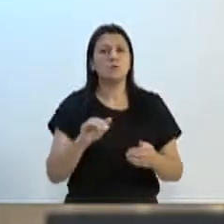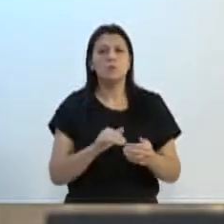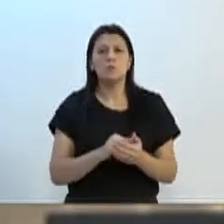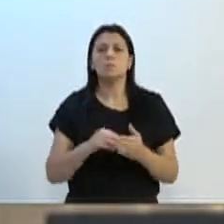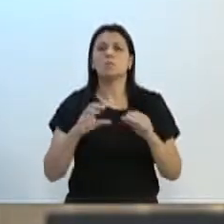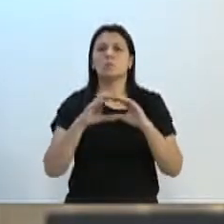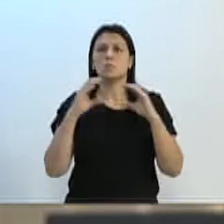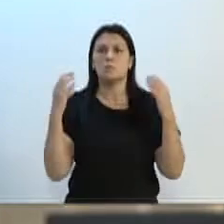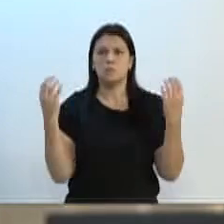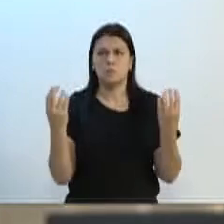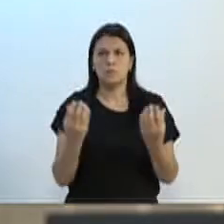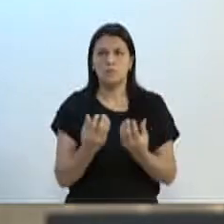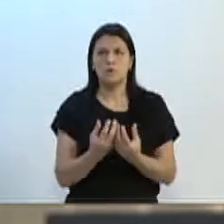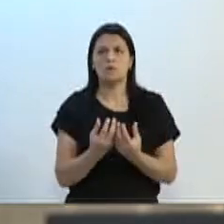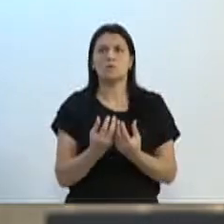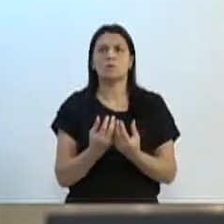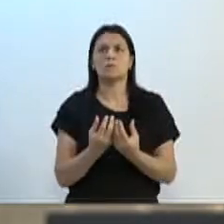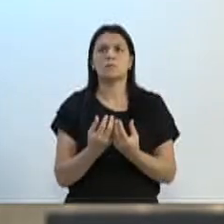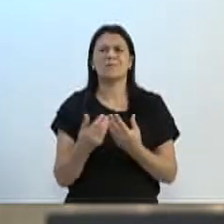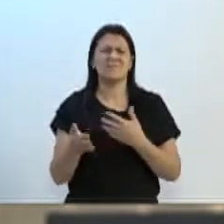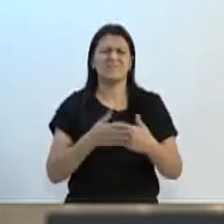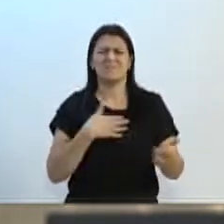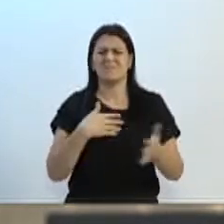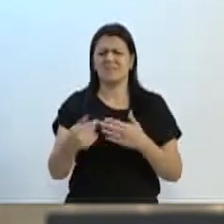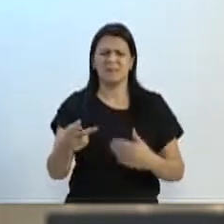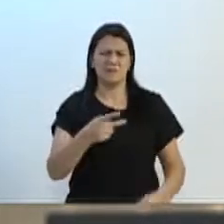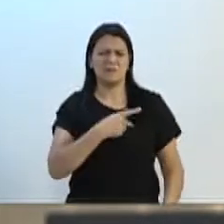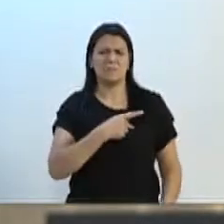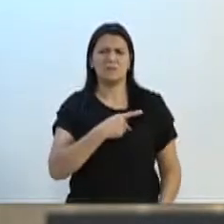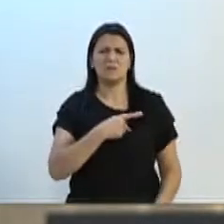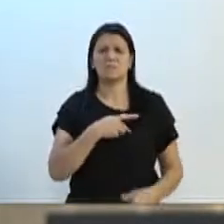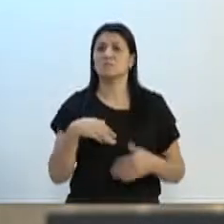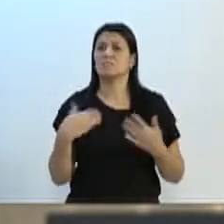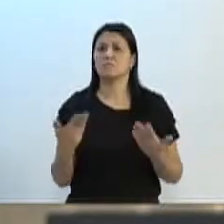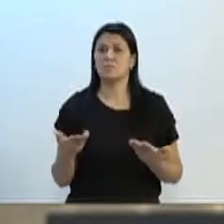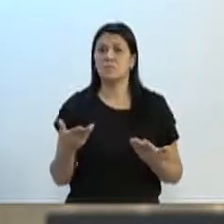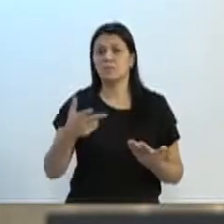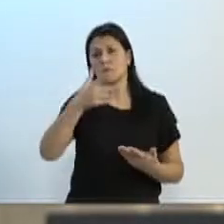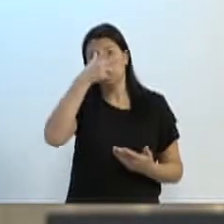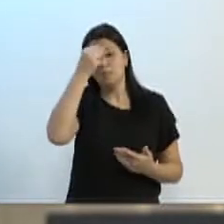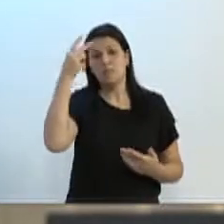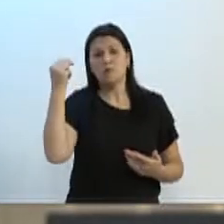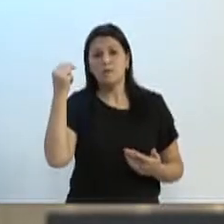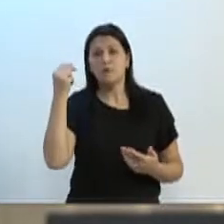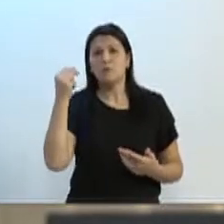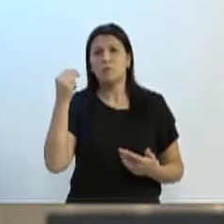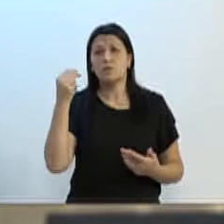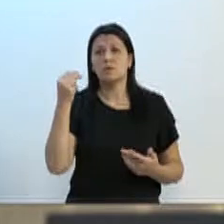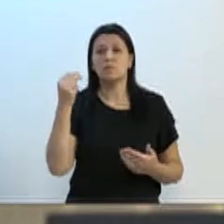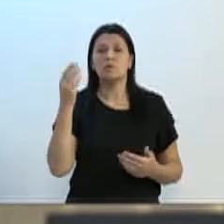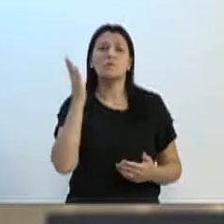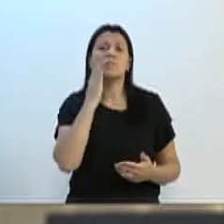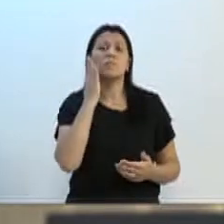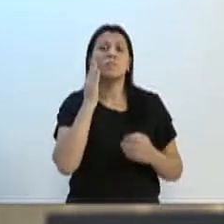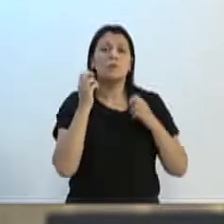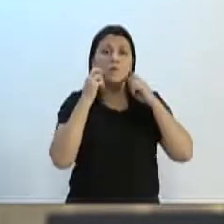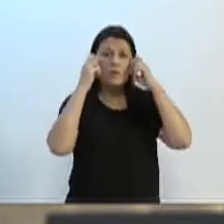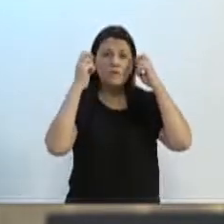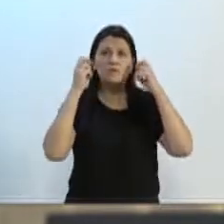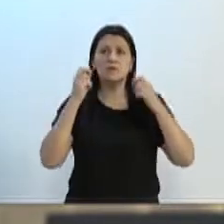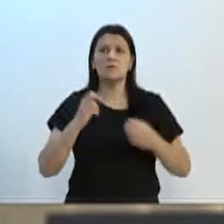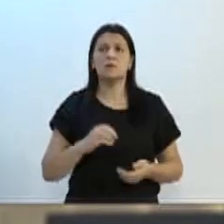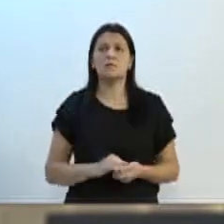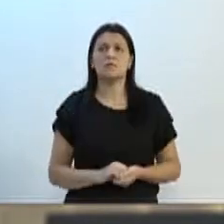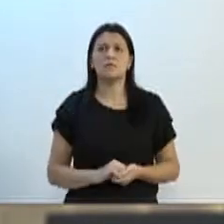comunidade, todos os anseios da comunidade, independente de partido. Então, cabe a ele, o prefeito municipal, criar vergonha na cara e atender.